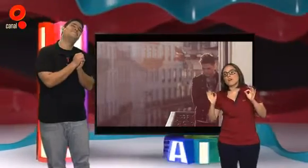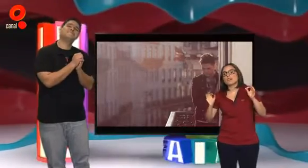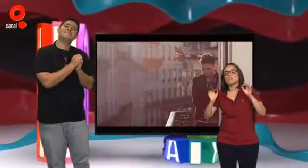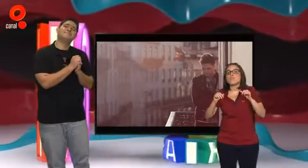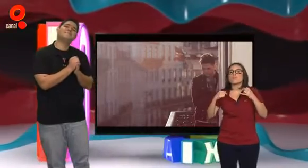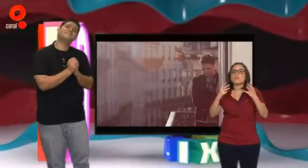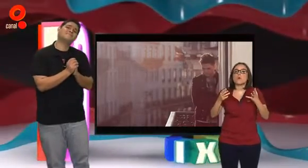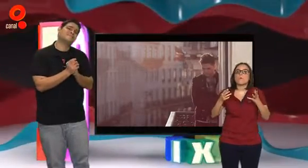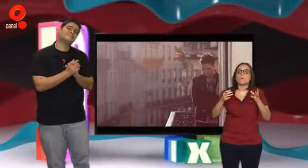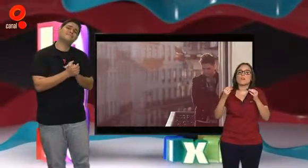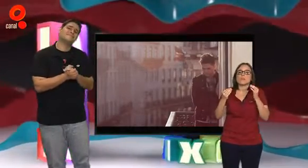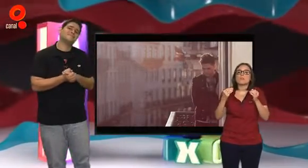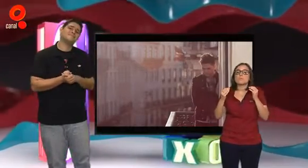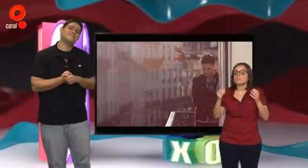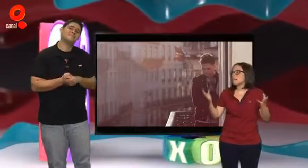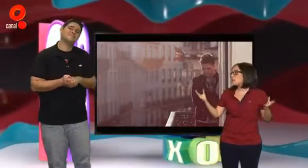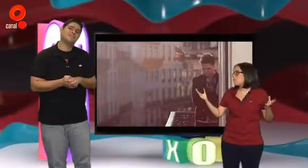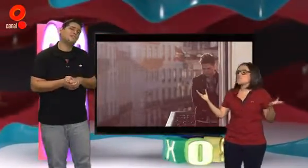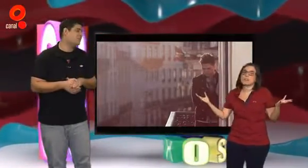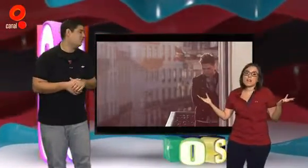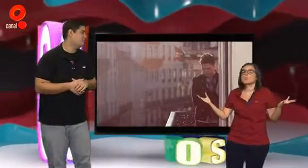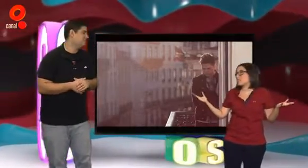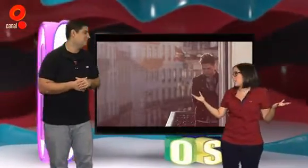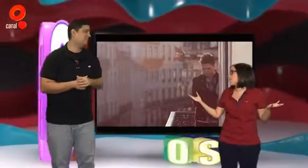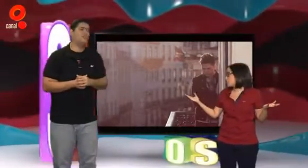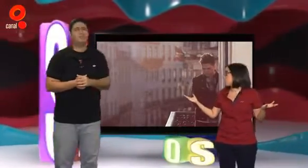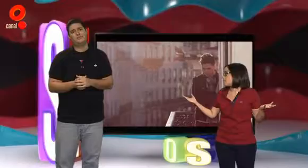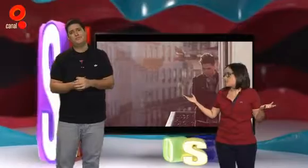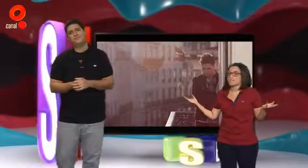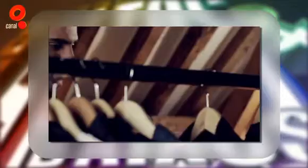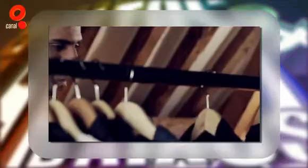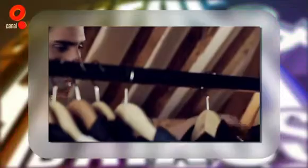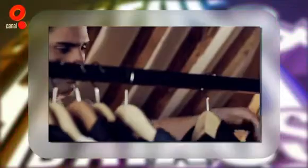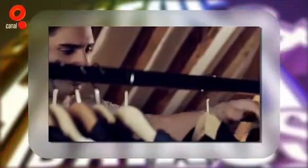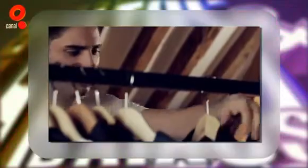Leandro agora só para escolher roupa Provavelmente porque não tem nada para vestir acontece